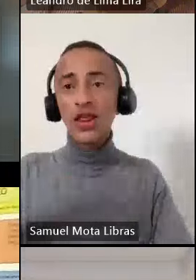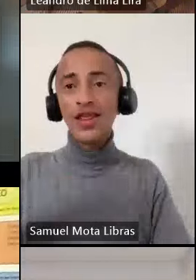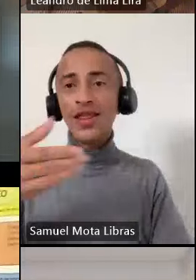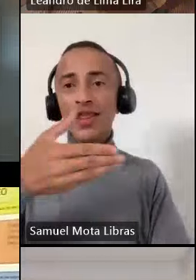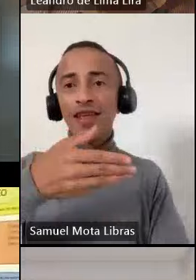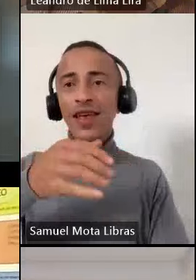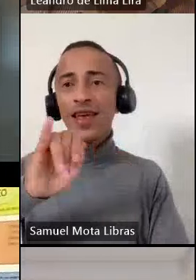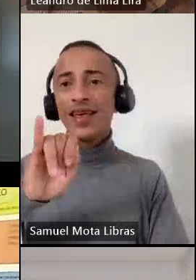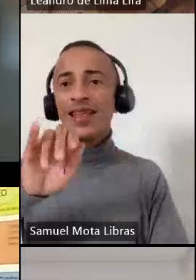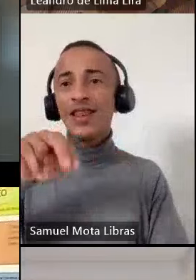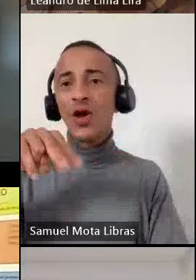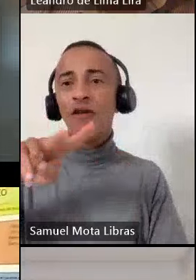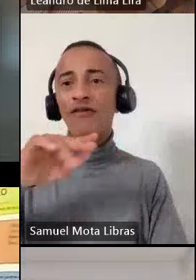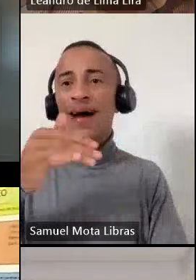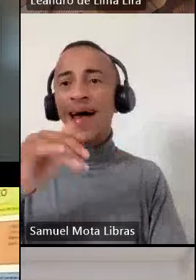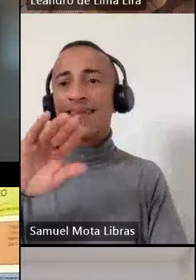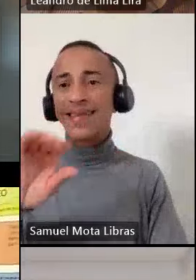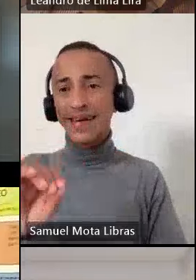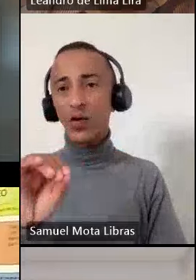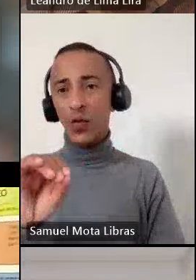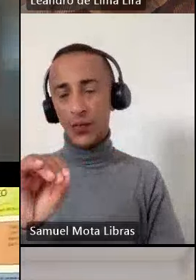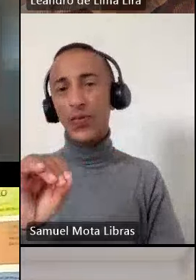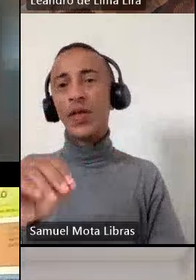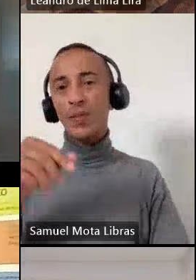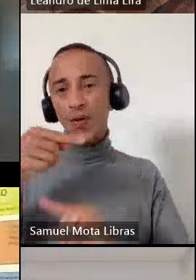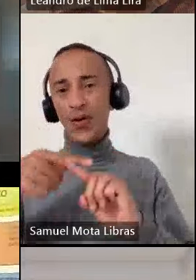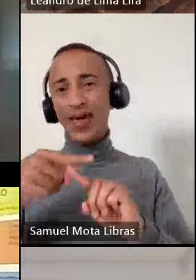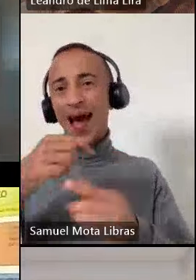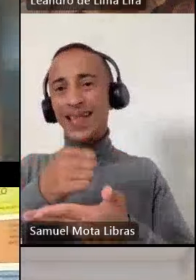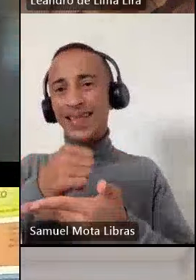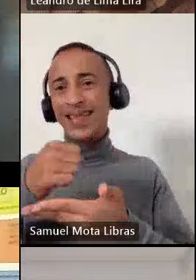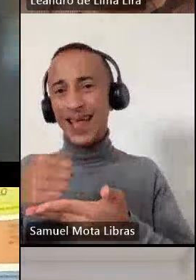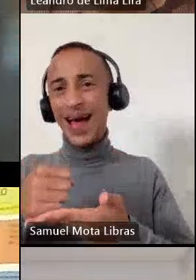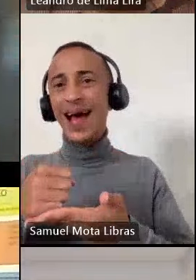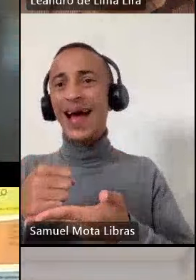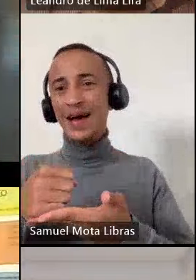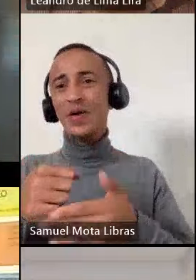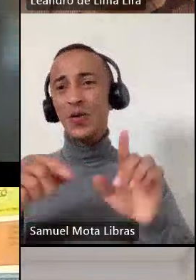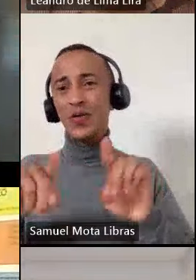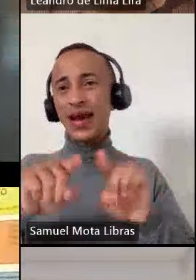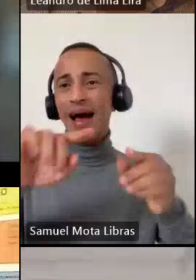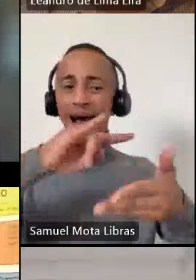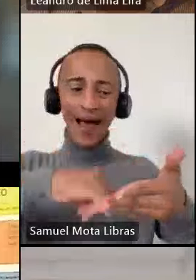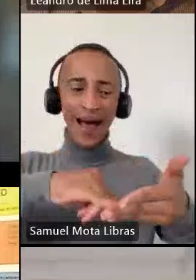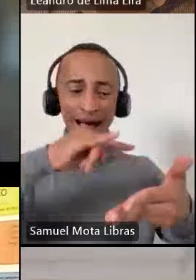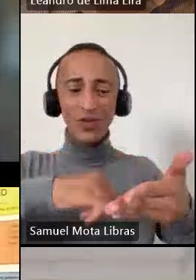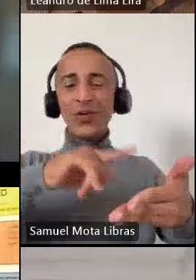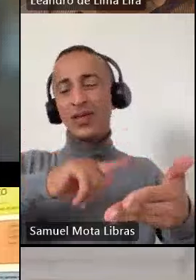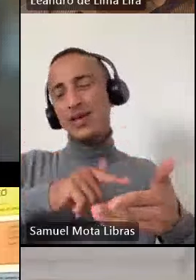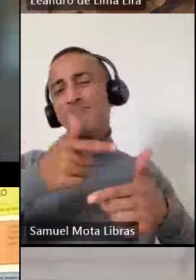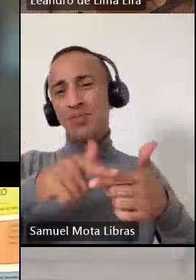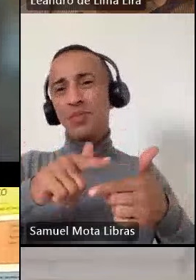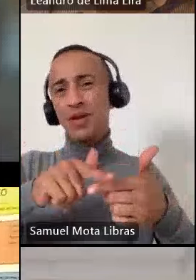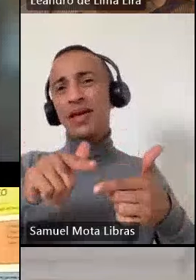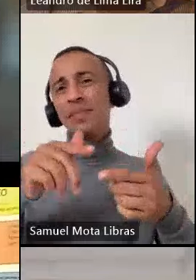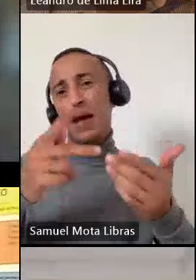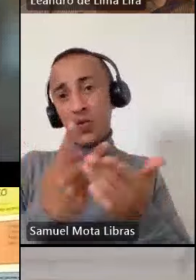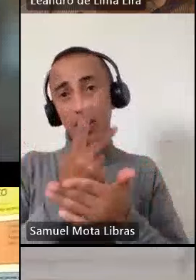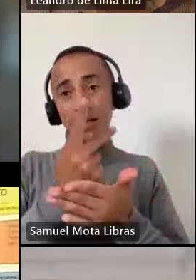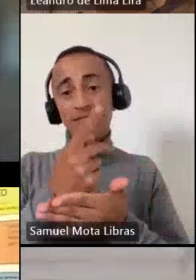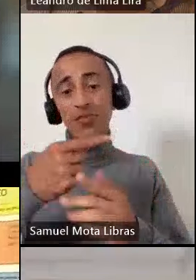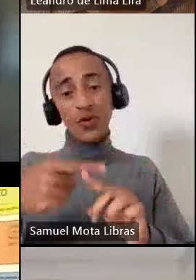contrato tem toda a parte legal do dinheiro envolvido e a gente tem históricos de boas práticas enfim é um terreno um